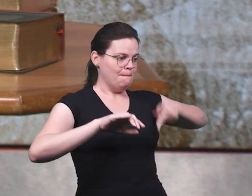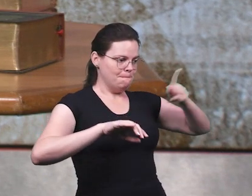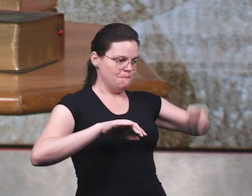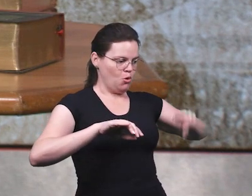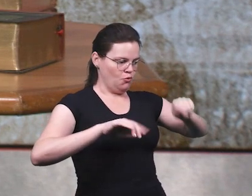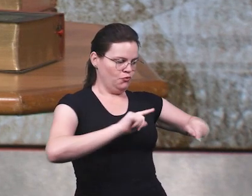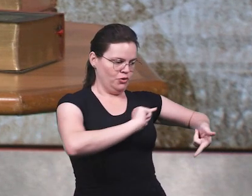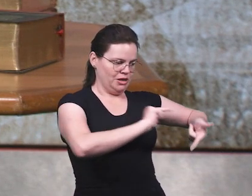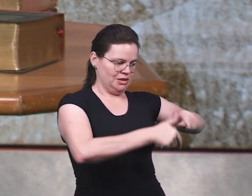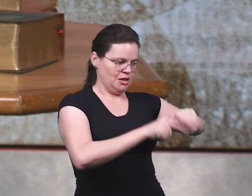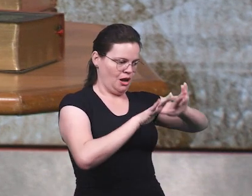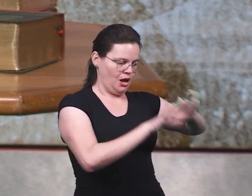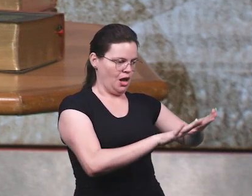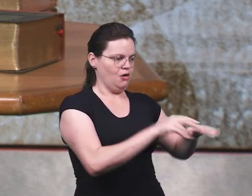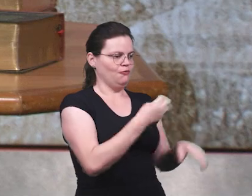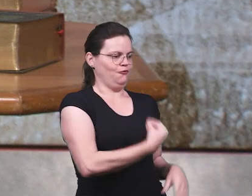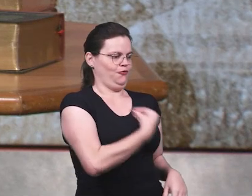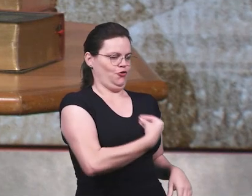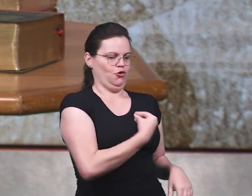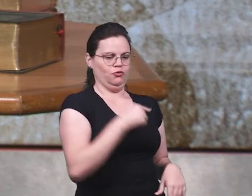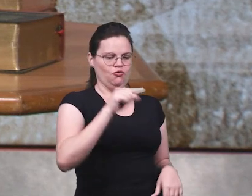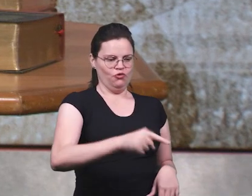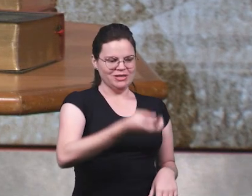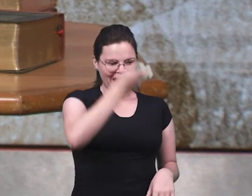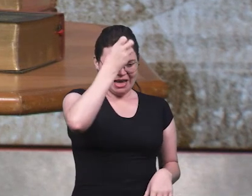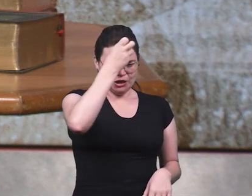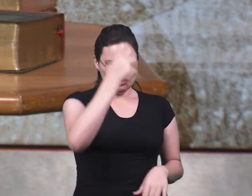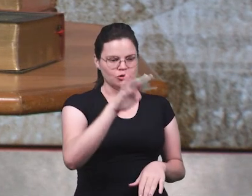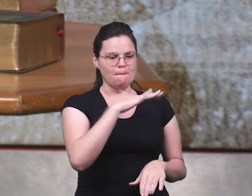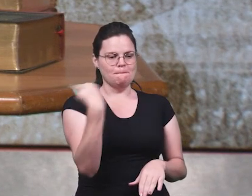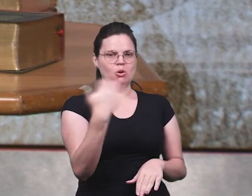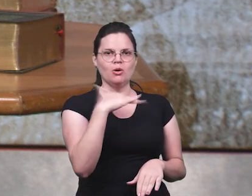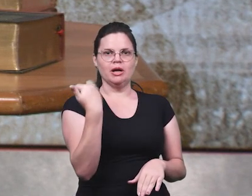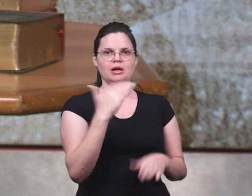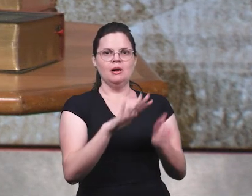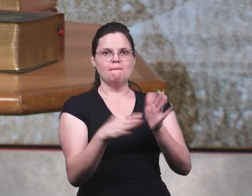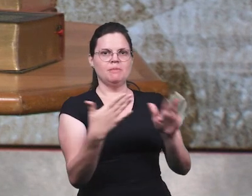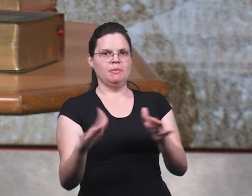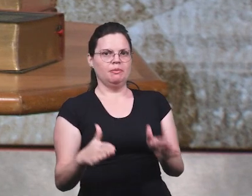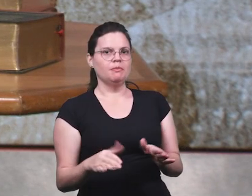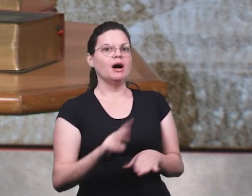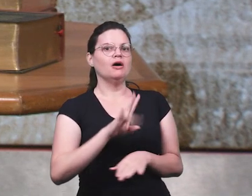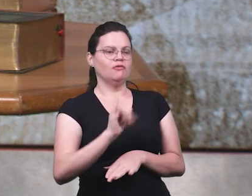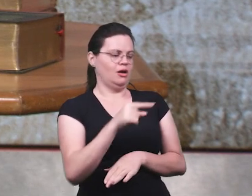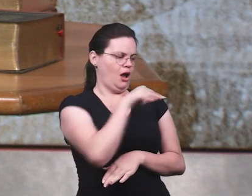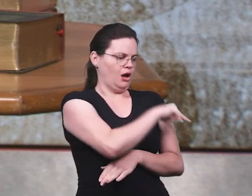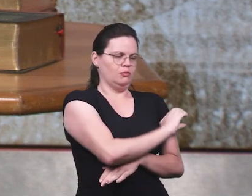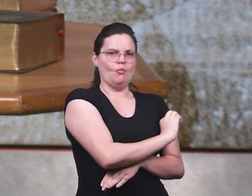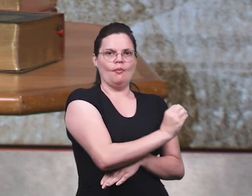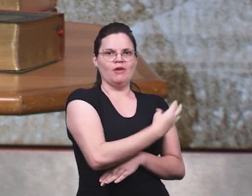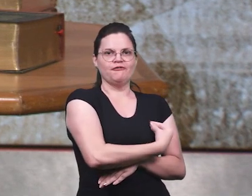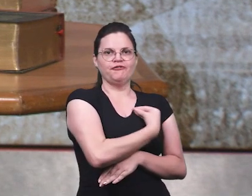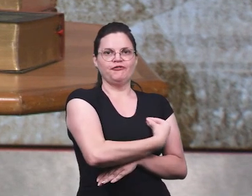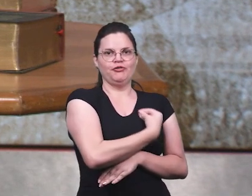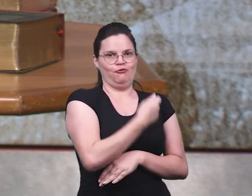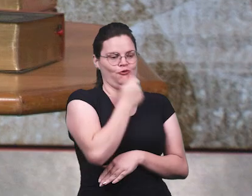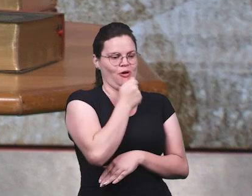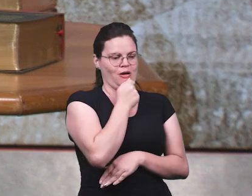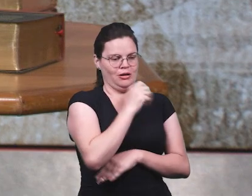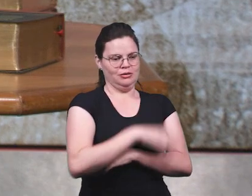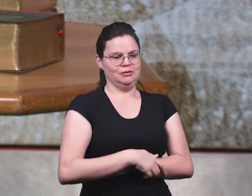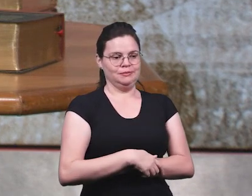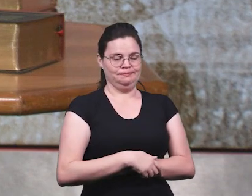israelitas e o gado dos egípcios, para que nada morra de tudo o que for dos filhos